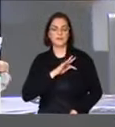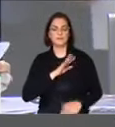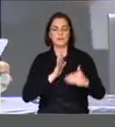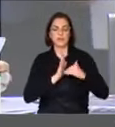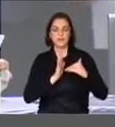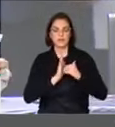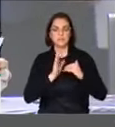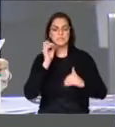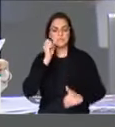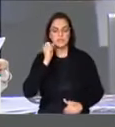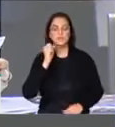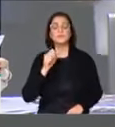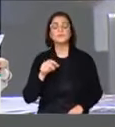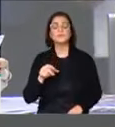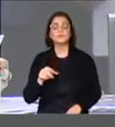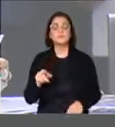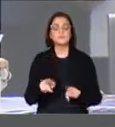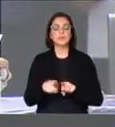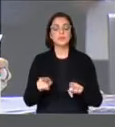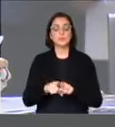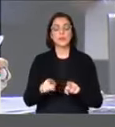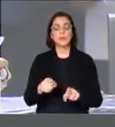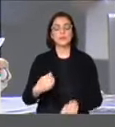Senado Federal, e da